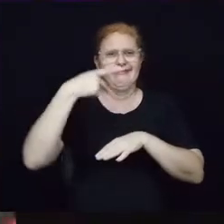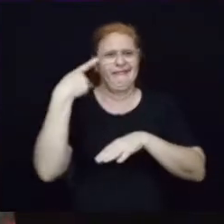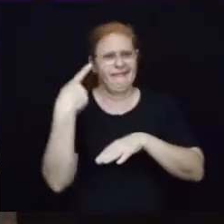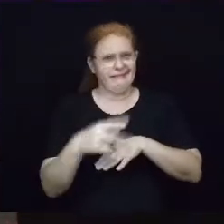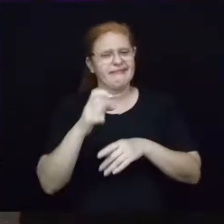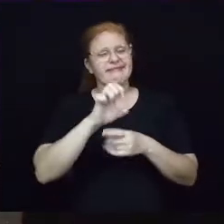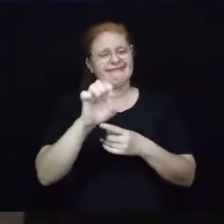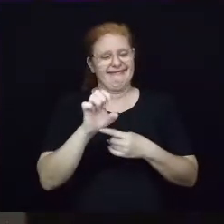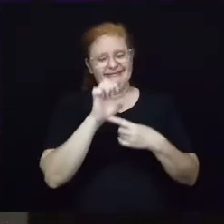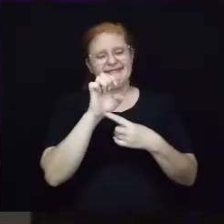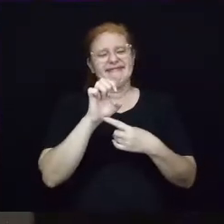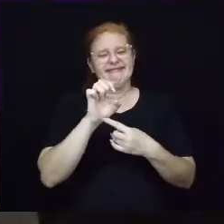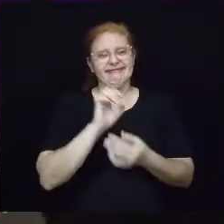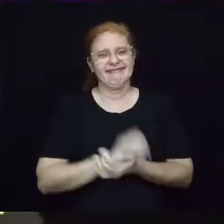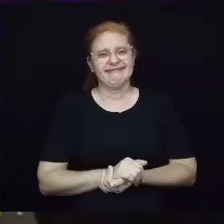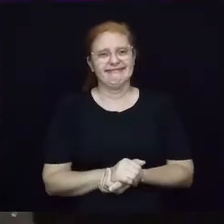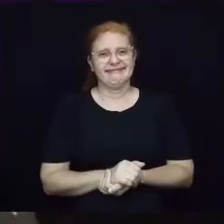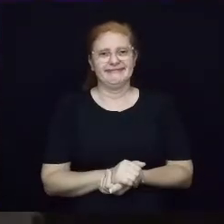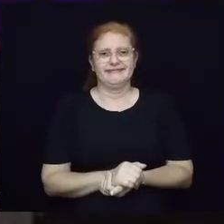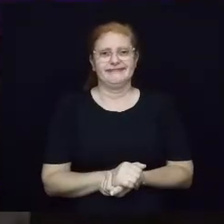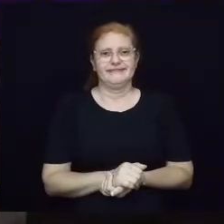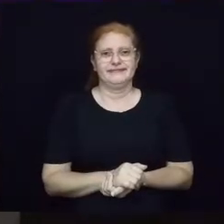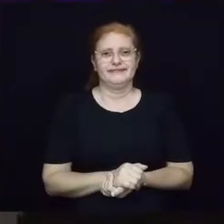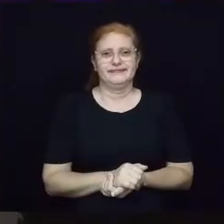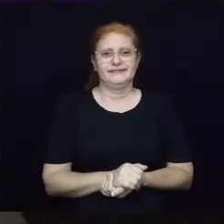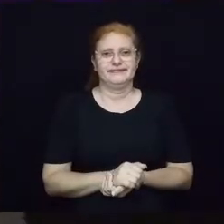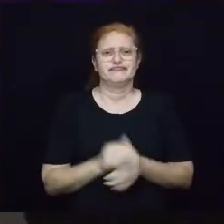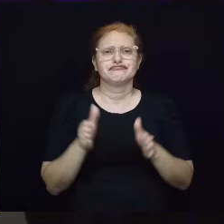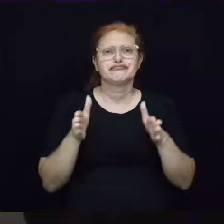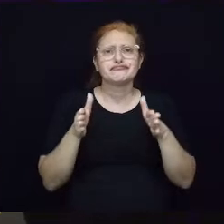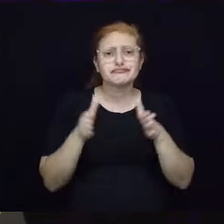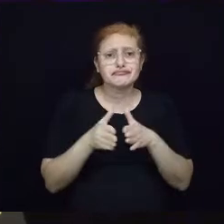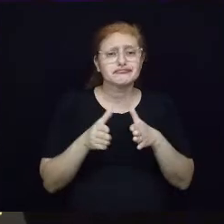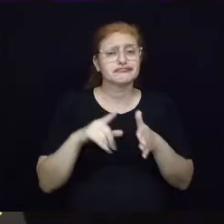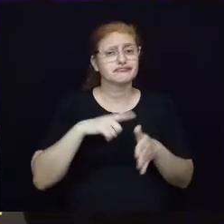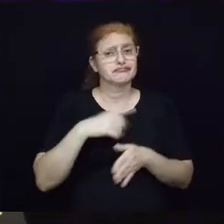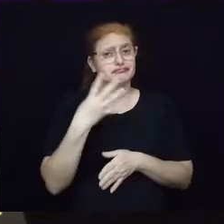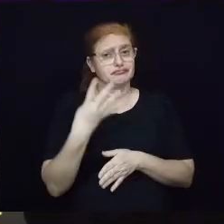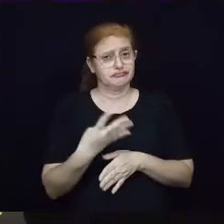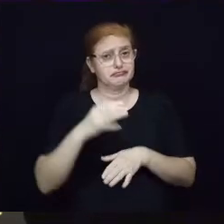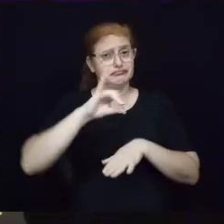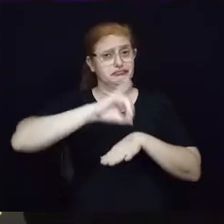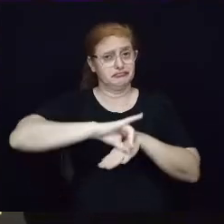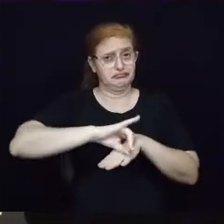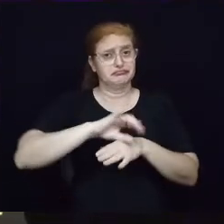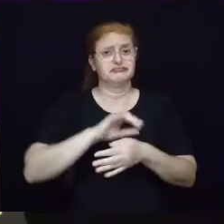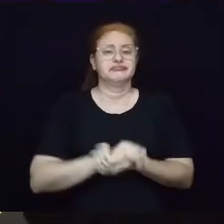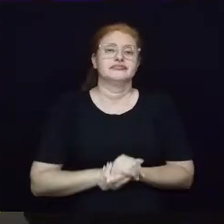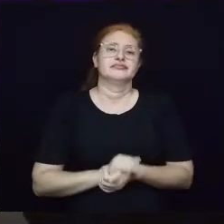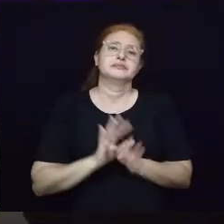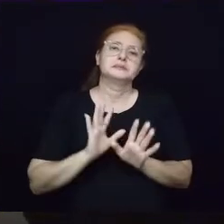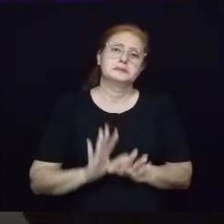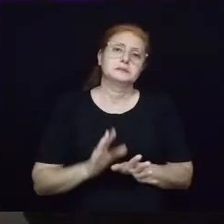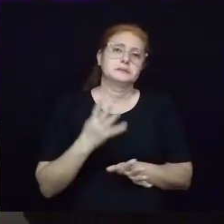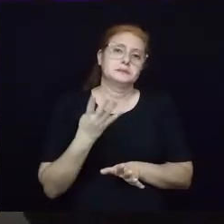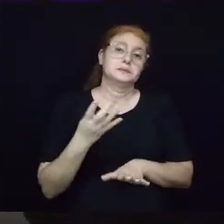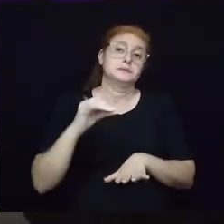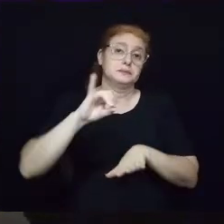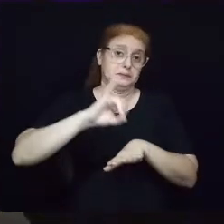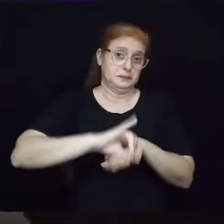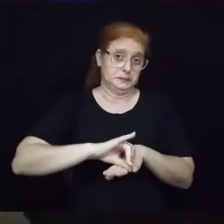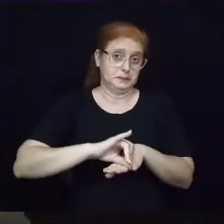nessa exposição, é uma exposição pequena, são 4 obras, mas são 4